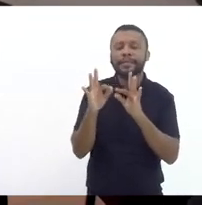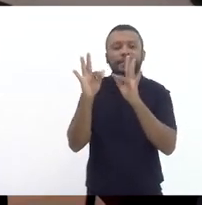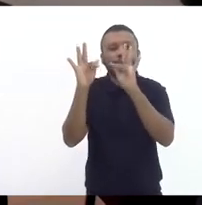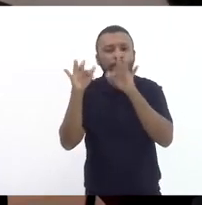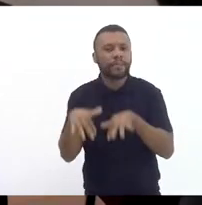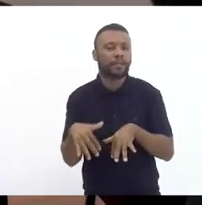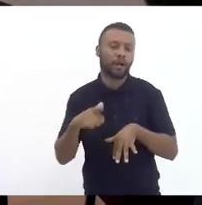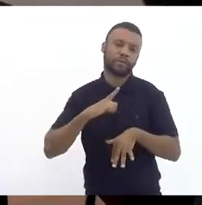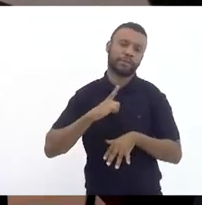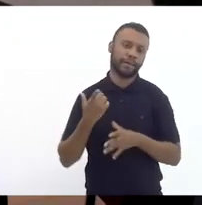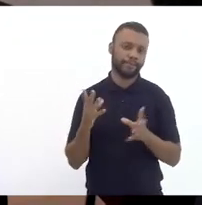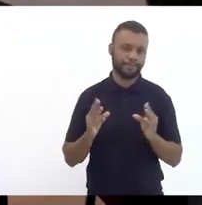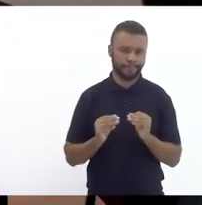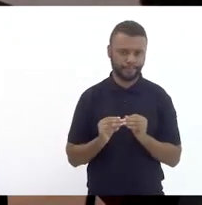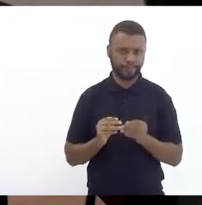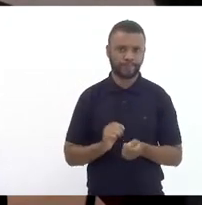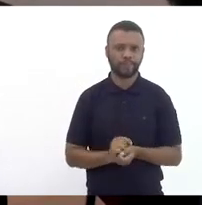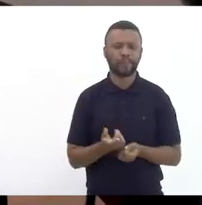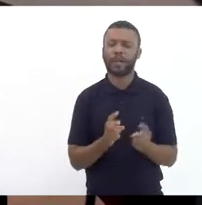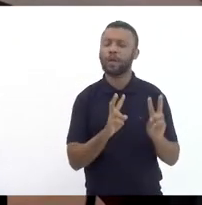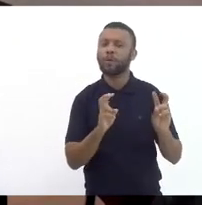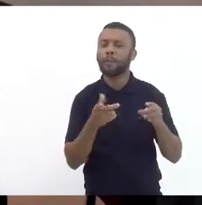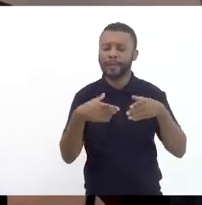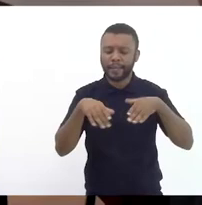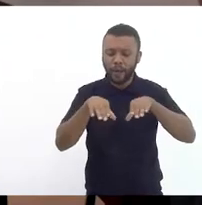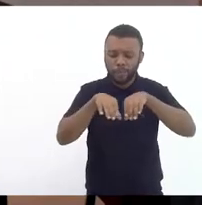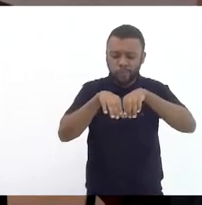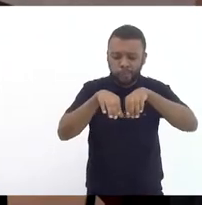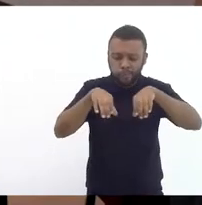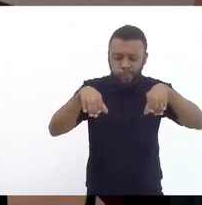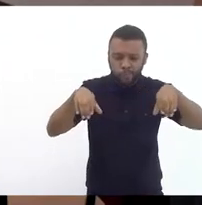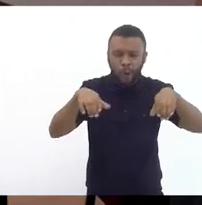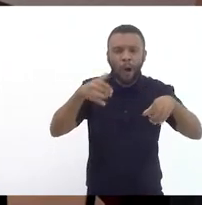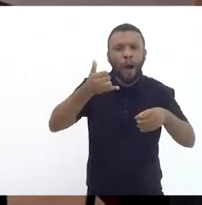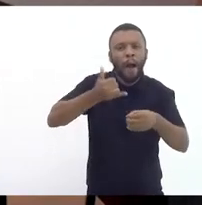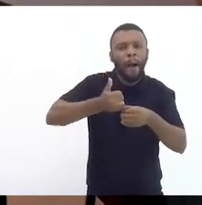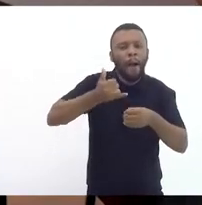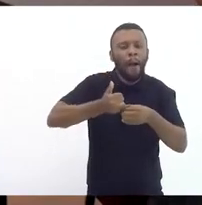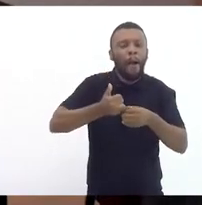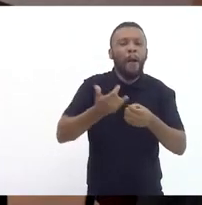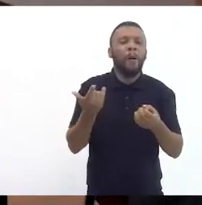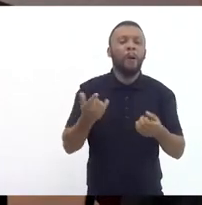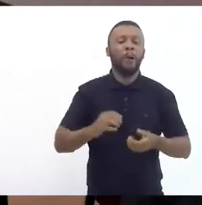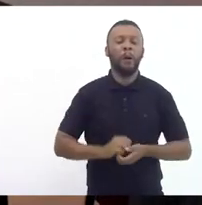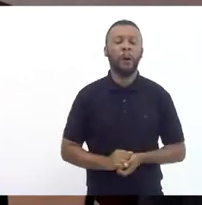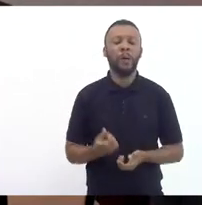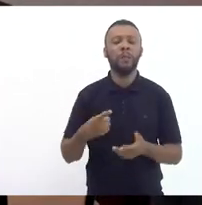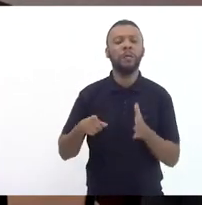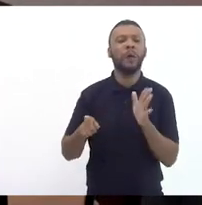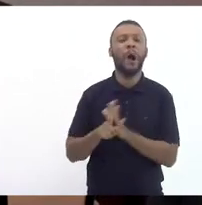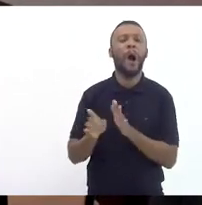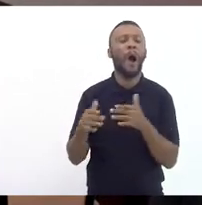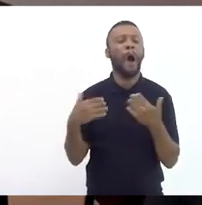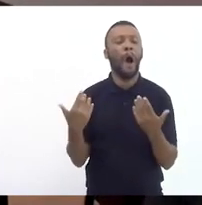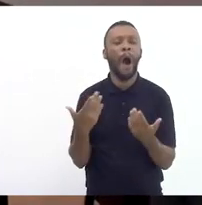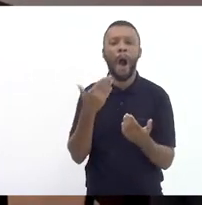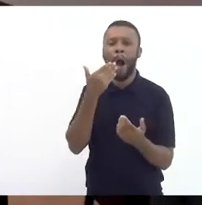relação a essas plataformas em vão. O senhor perguntou também sobre qual é a